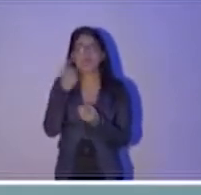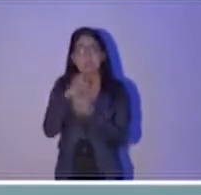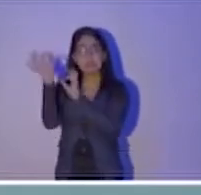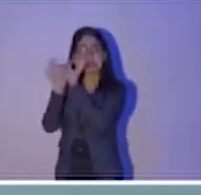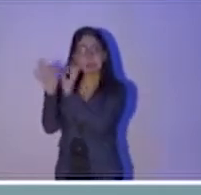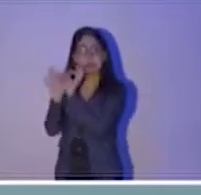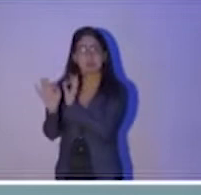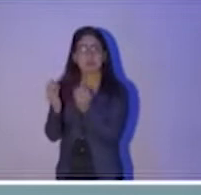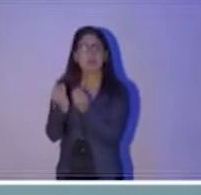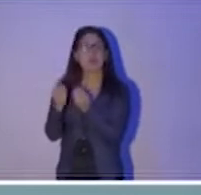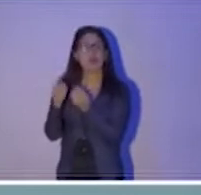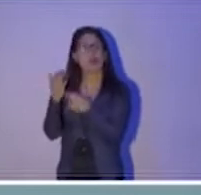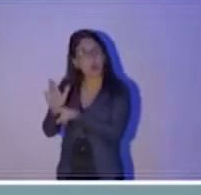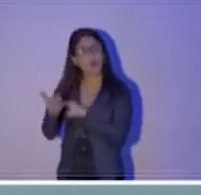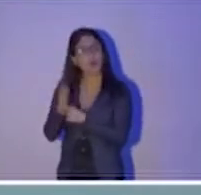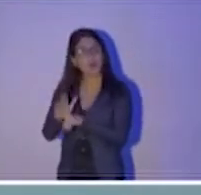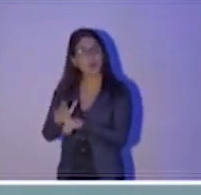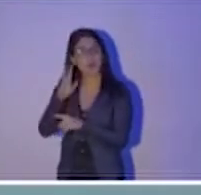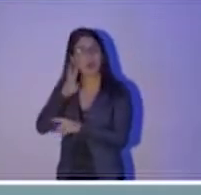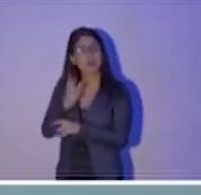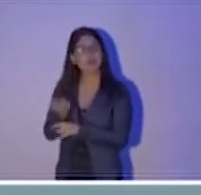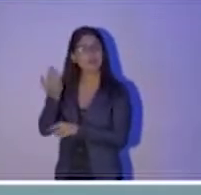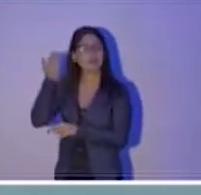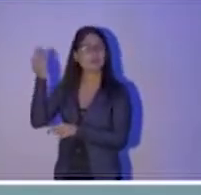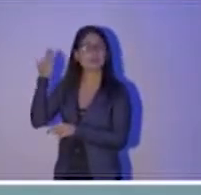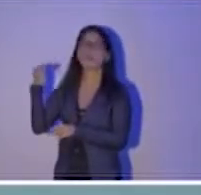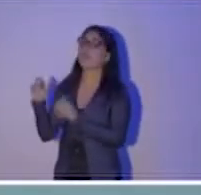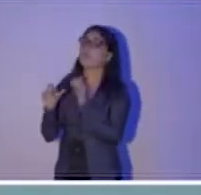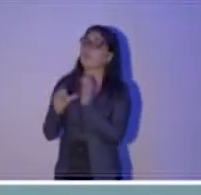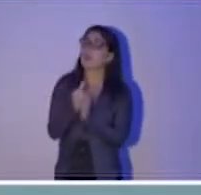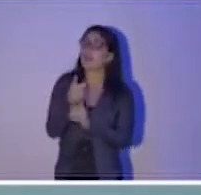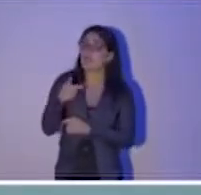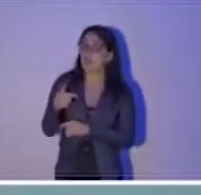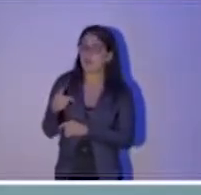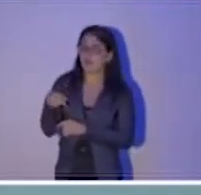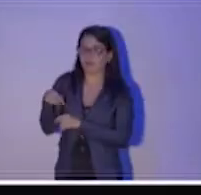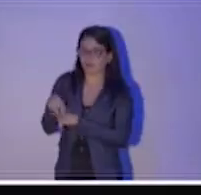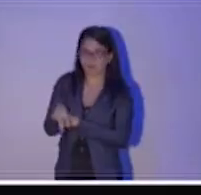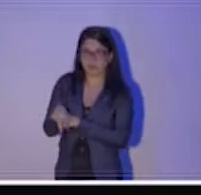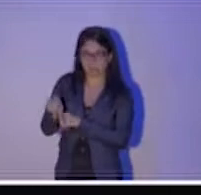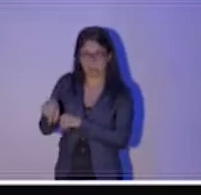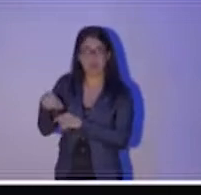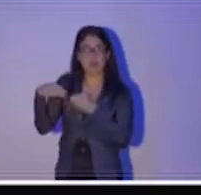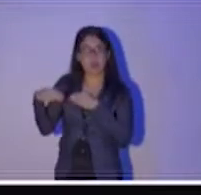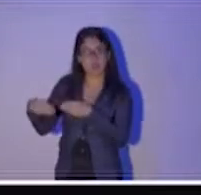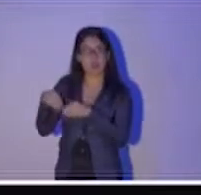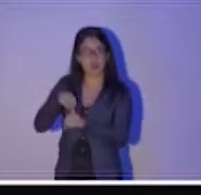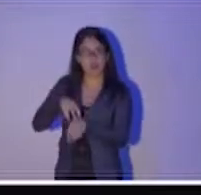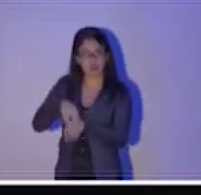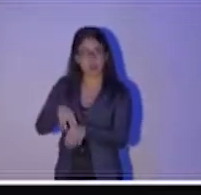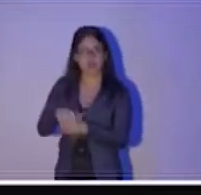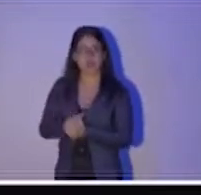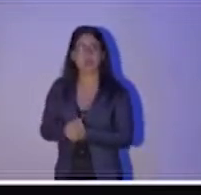a primeira vez que eu entrei, a primeira semana que eu cheguei no Ministério da Educação, ia acontecer o segundo encontro